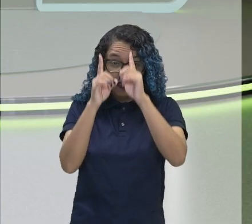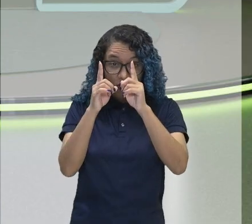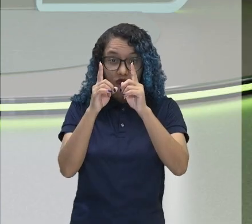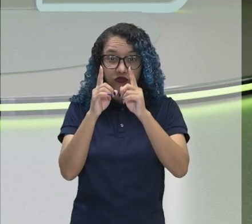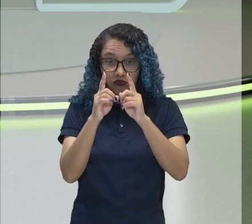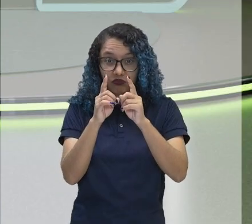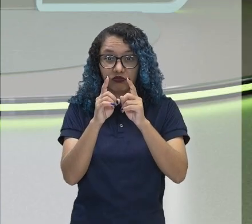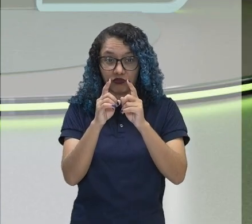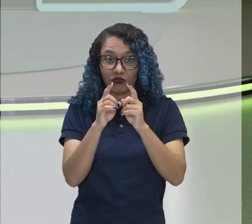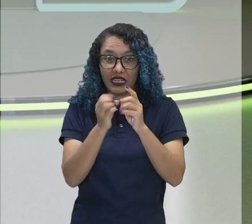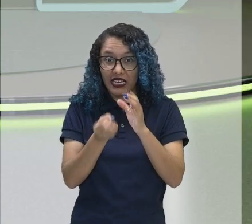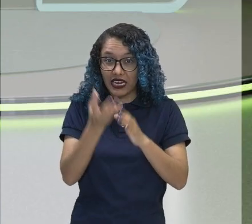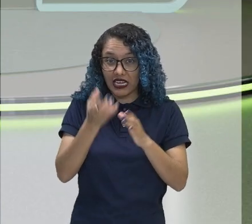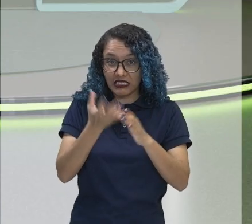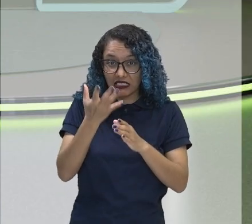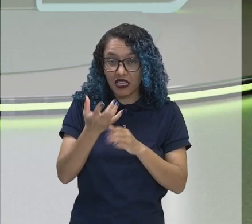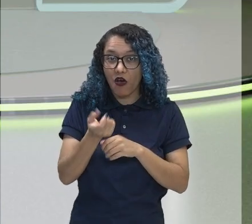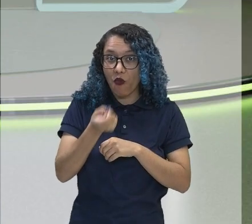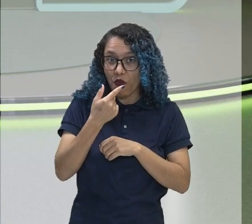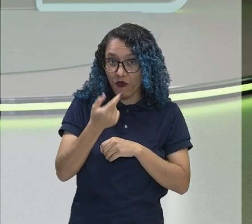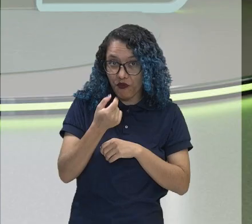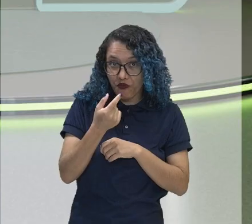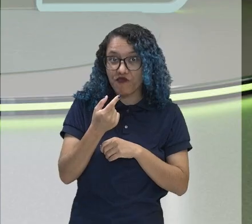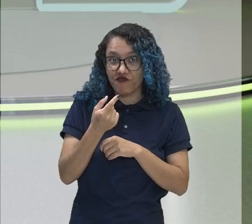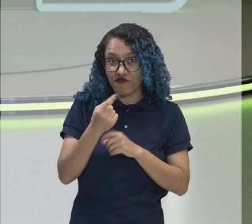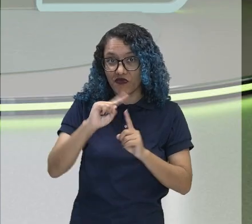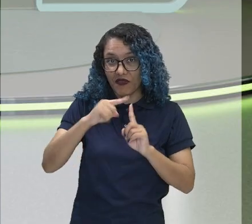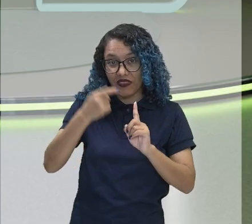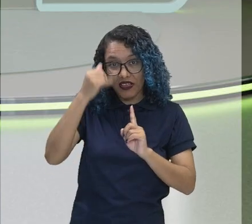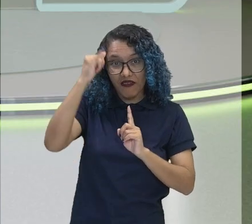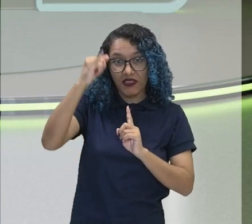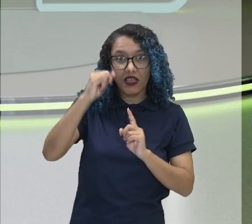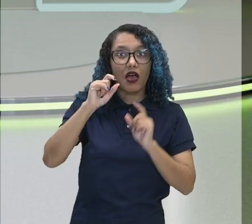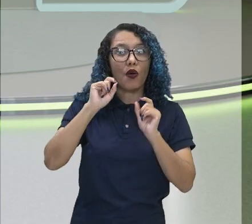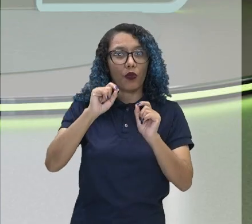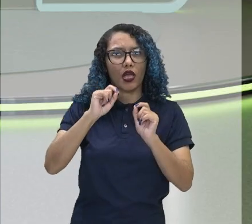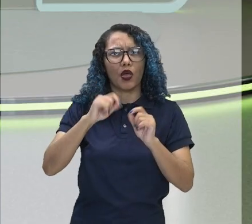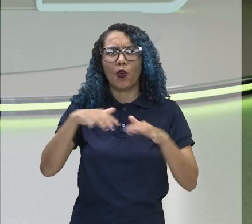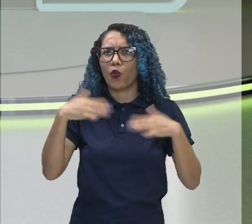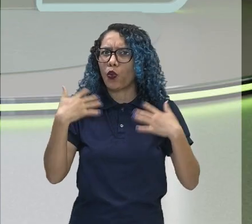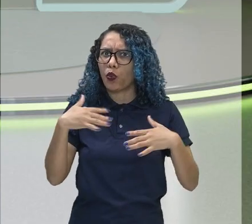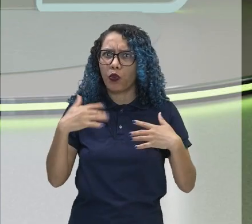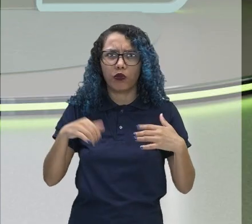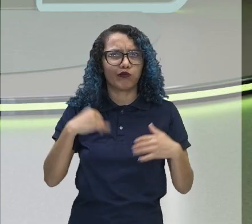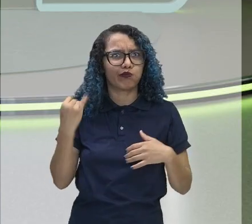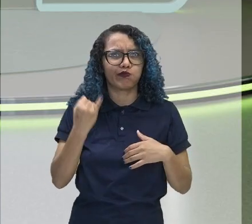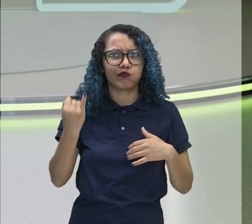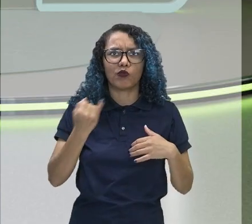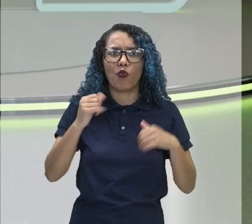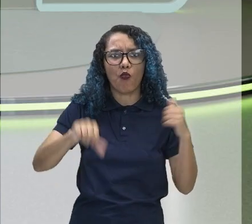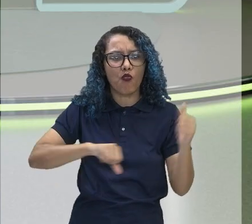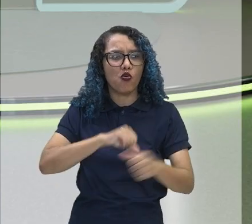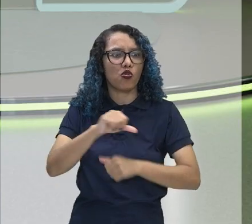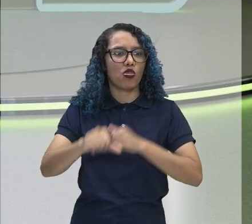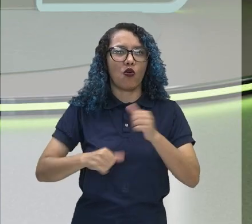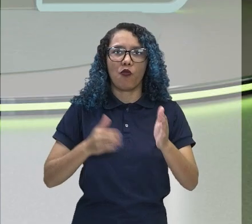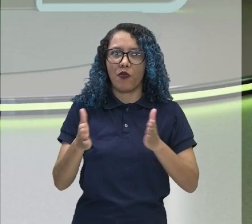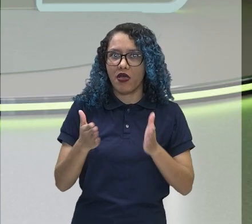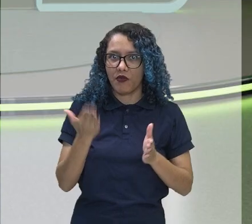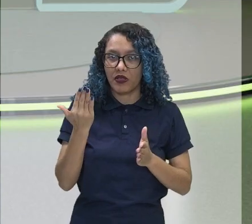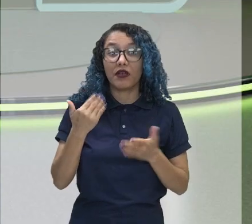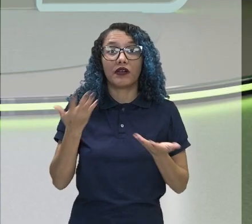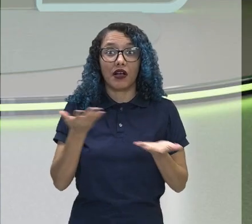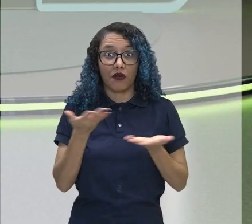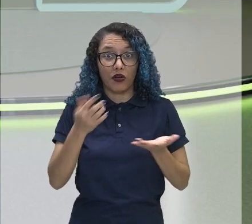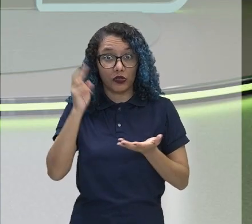contraceptivo, ou seja, a pílula, né, foi um método ali revolucionário? Bom, eu vou contar essa história para